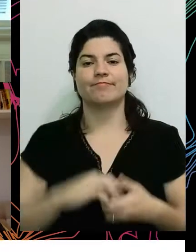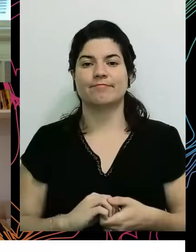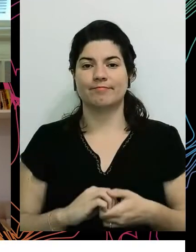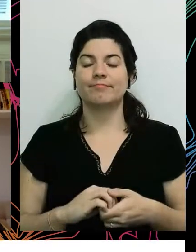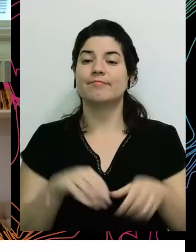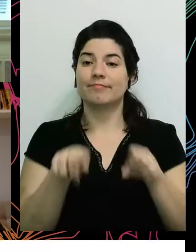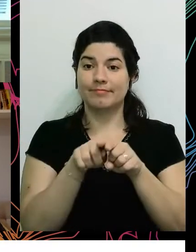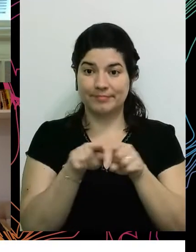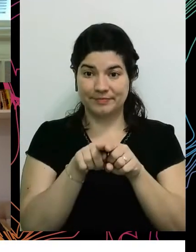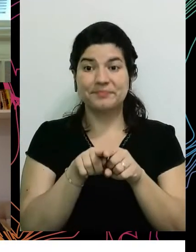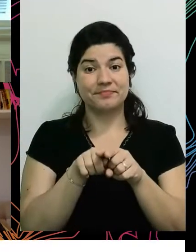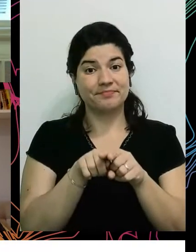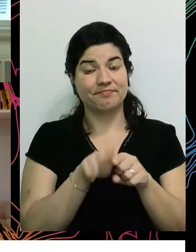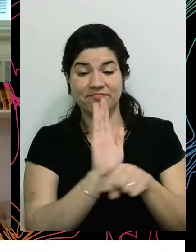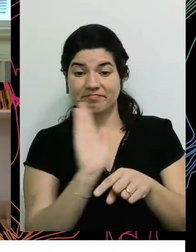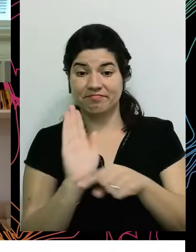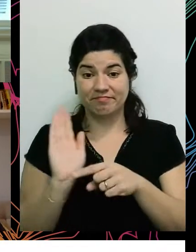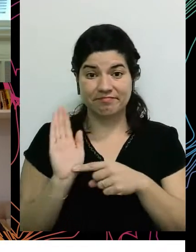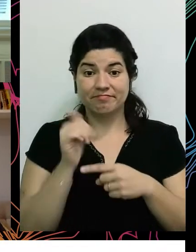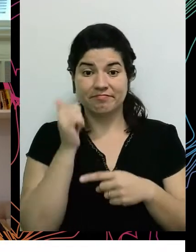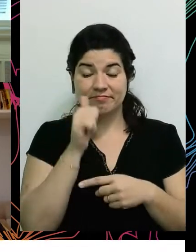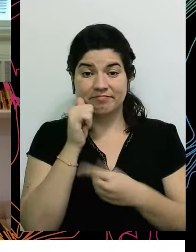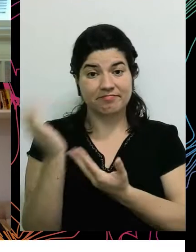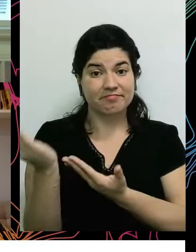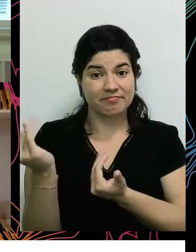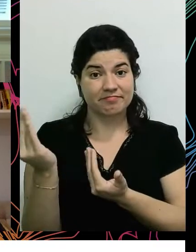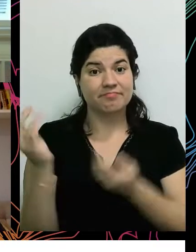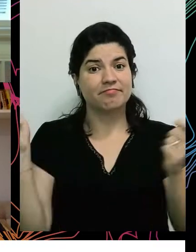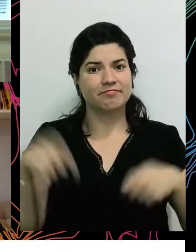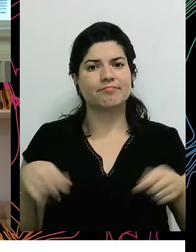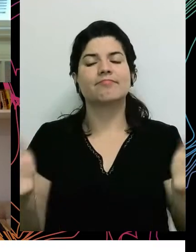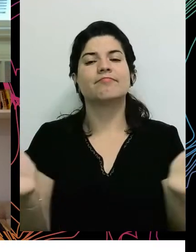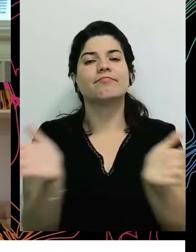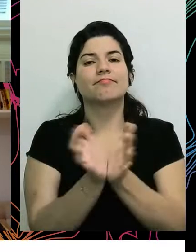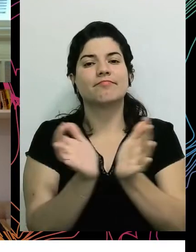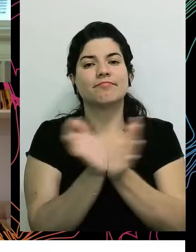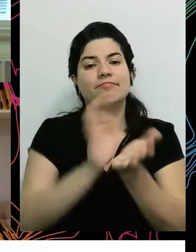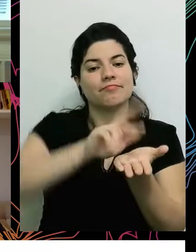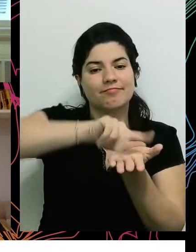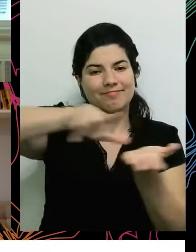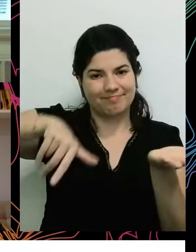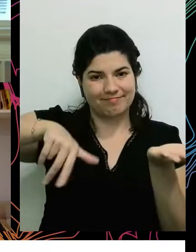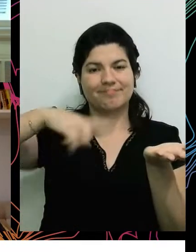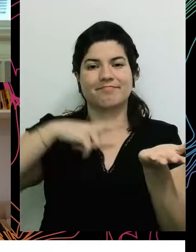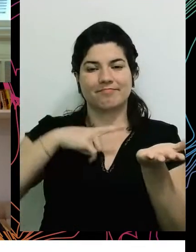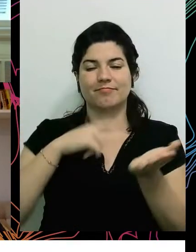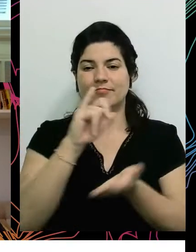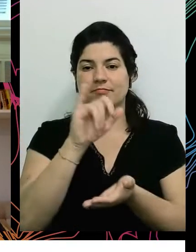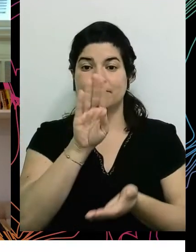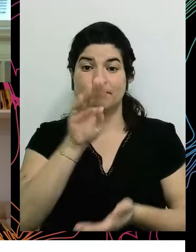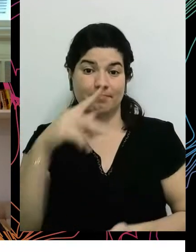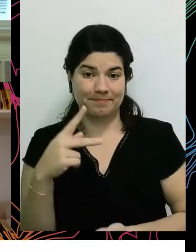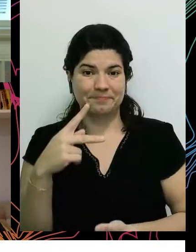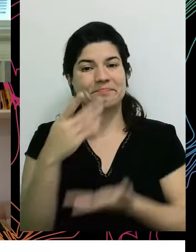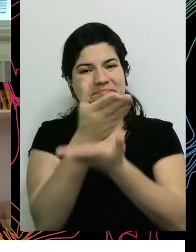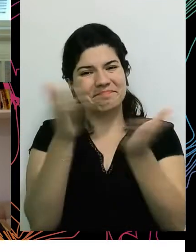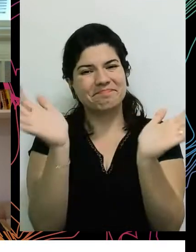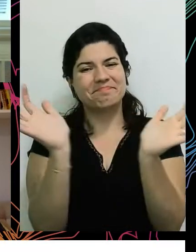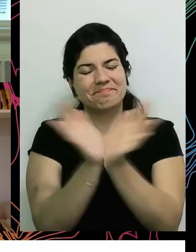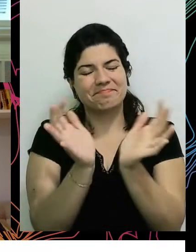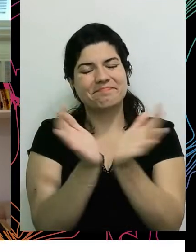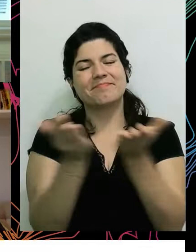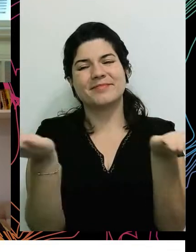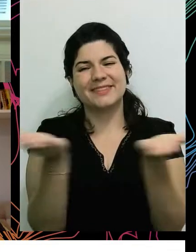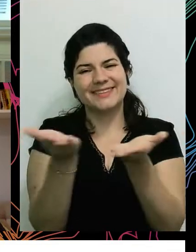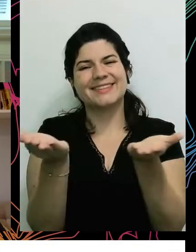em jovens mulheres e é membro do Comitê de Diversidade do IBP. Então, com esse grande time aqui hoje,